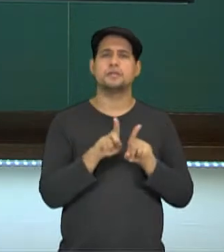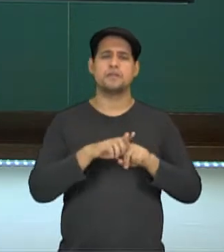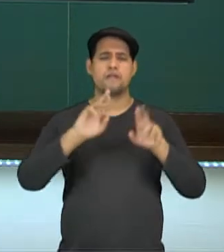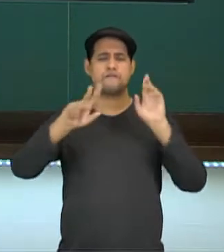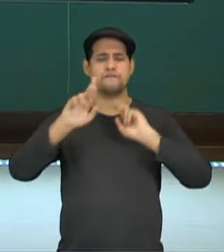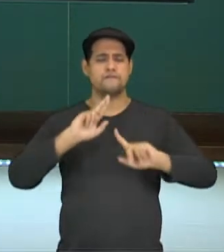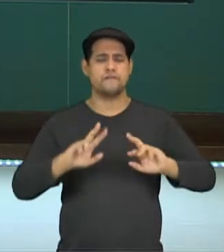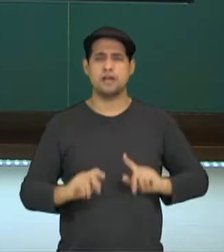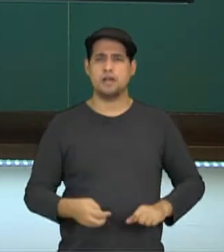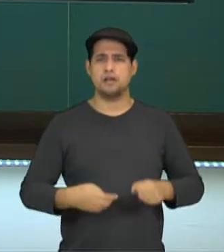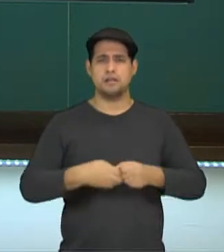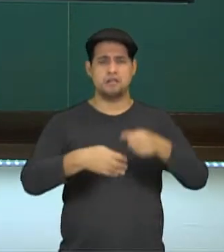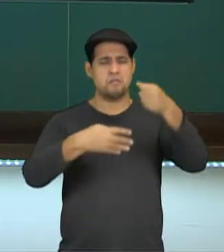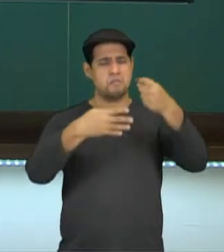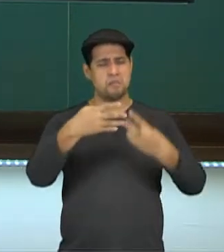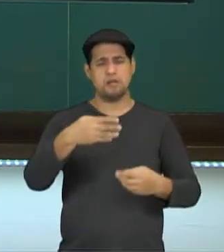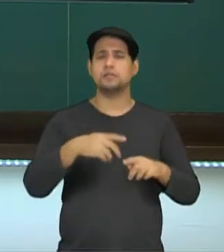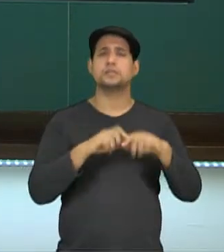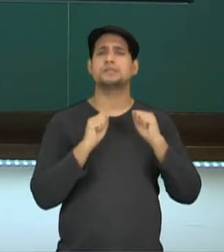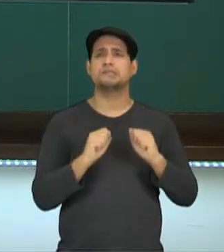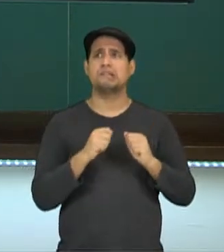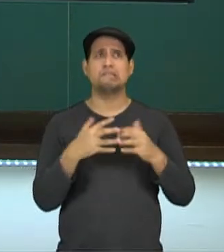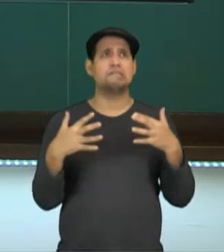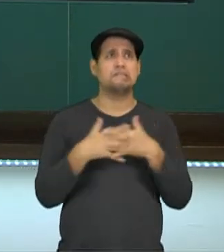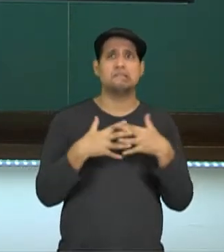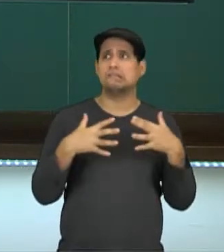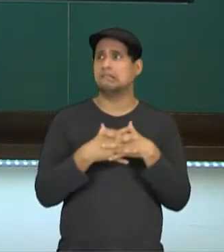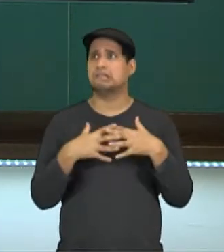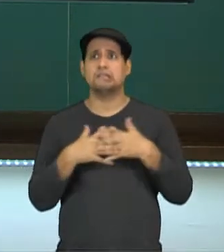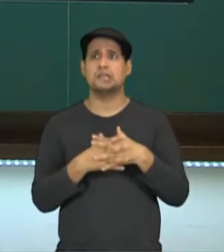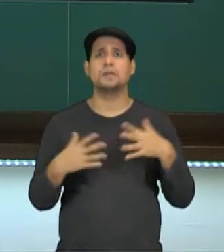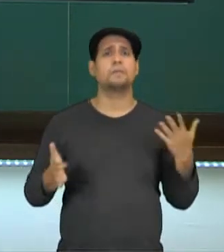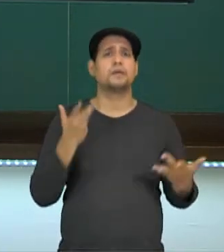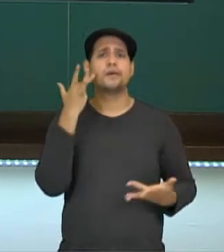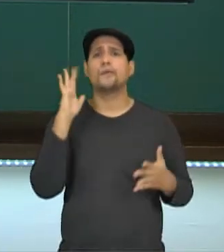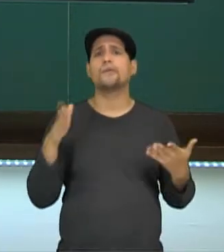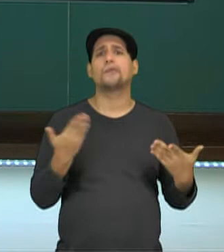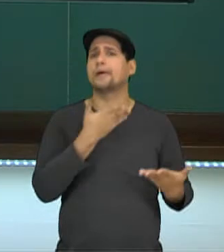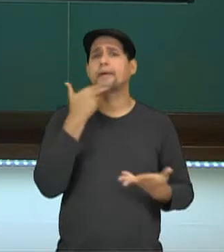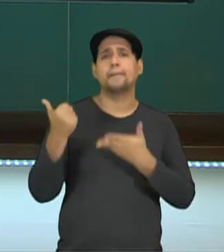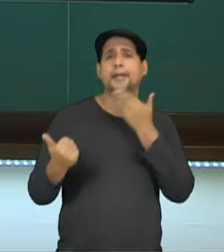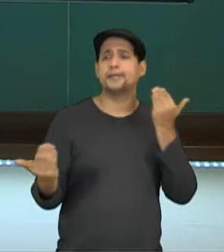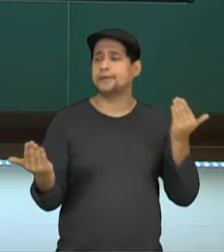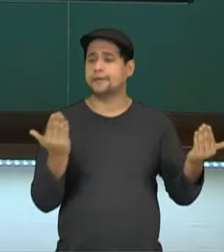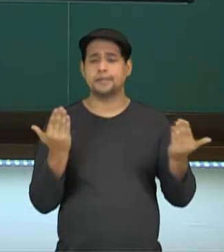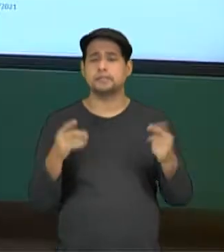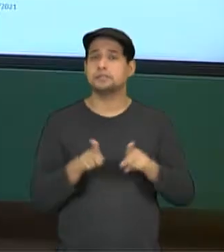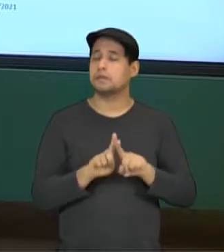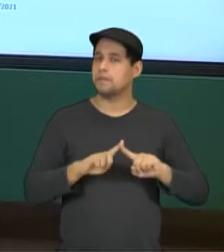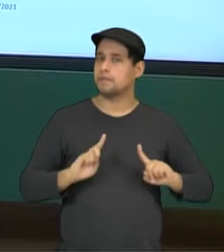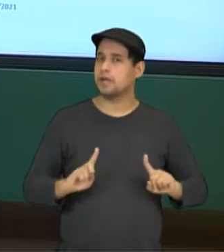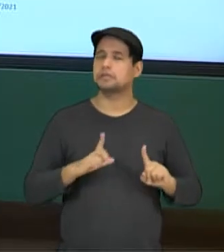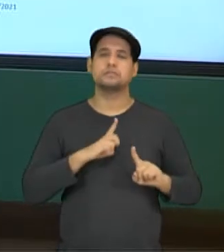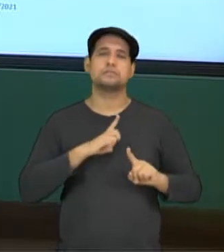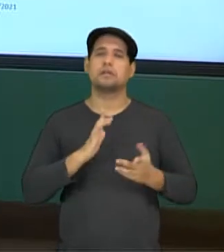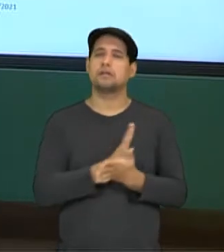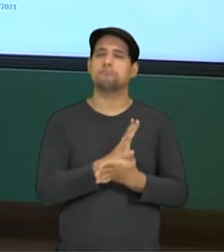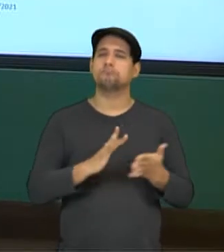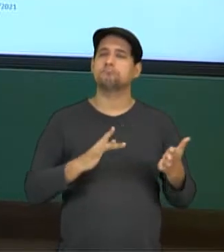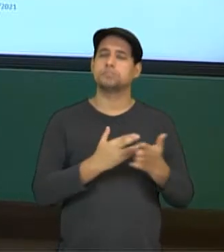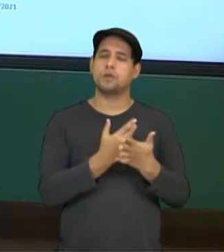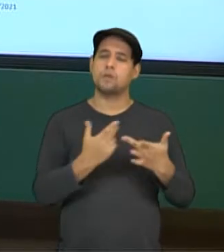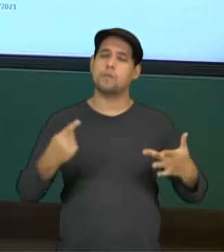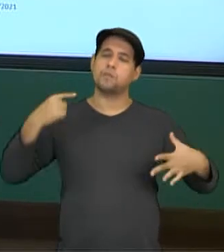várias alternativas, podemos ficar perdidos aí pensando qual deve ser a melhor escolha. Quando ela envolve as questões